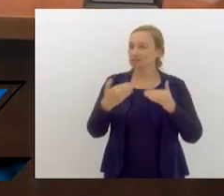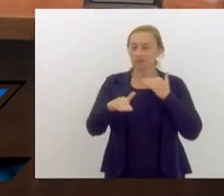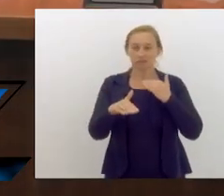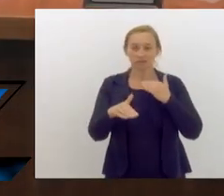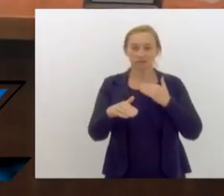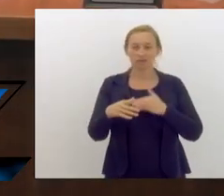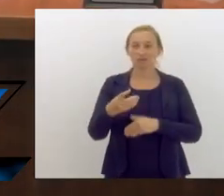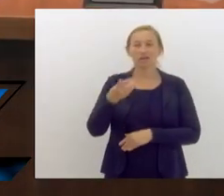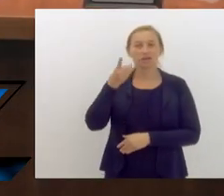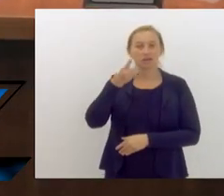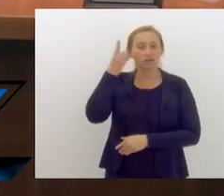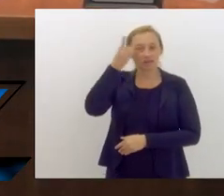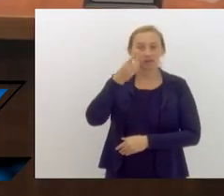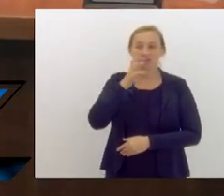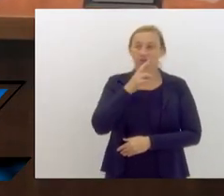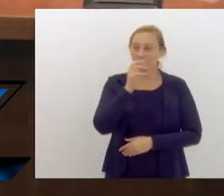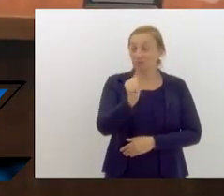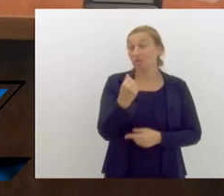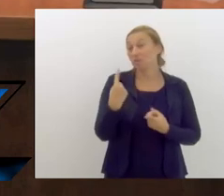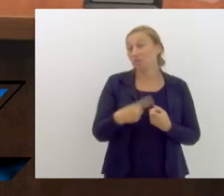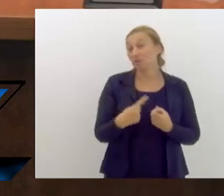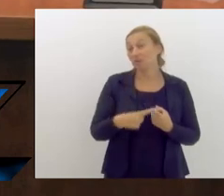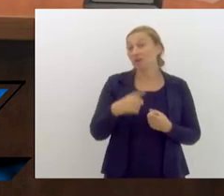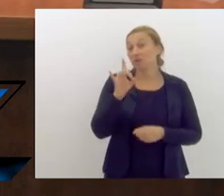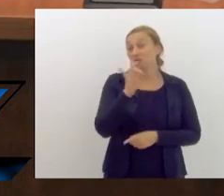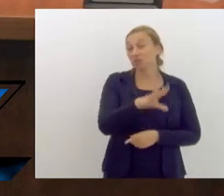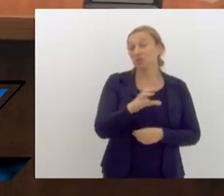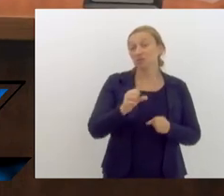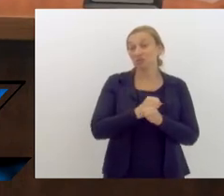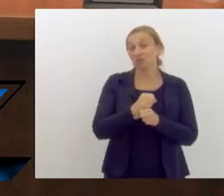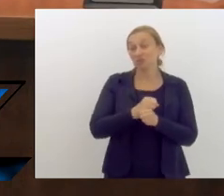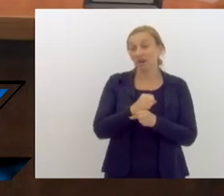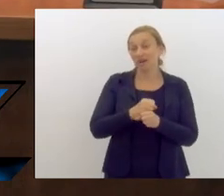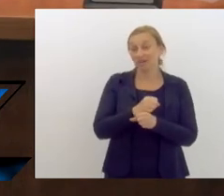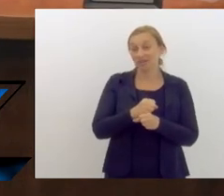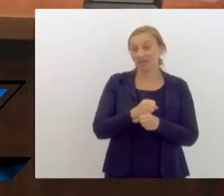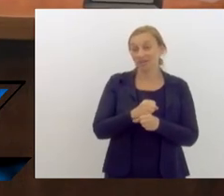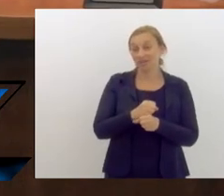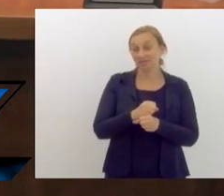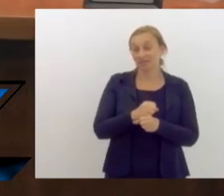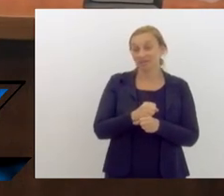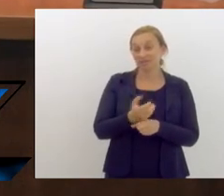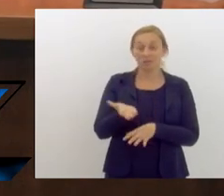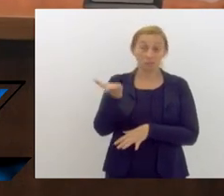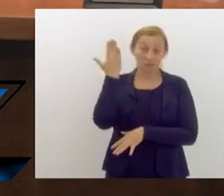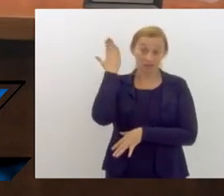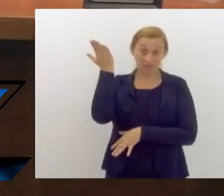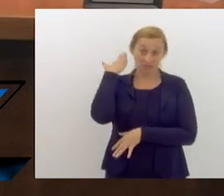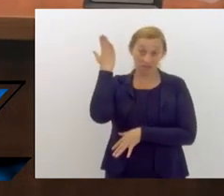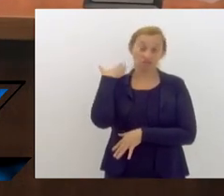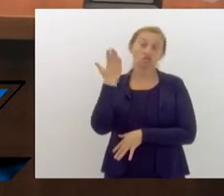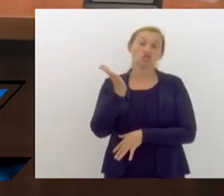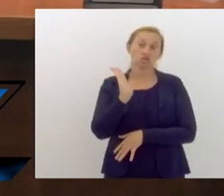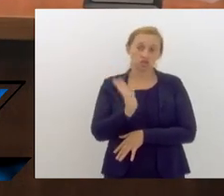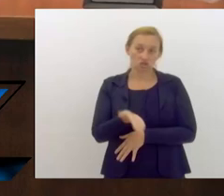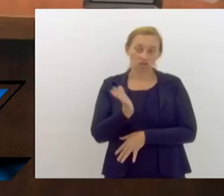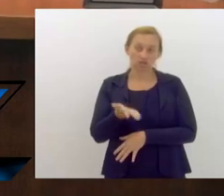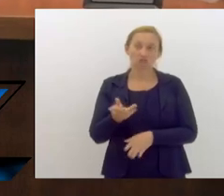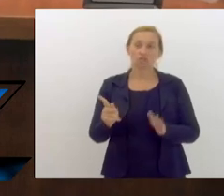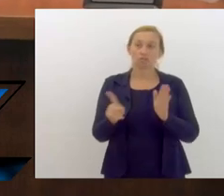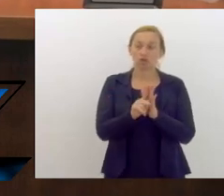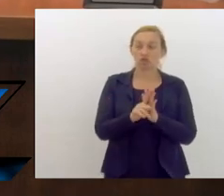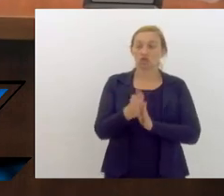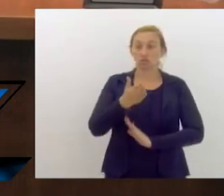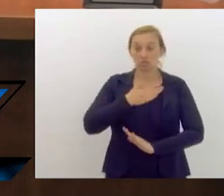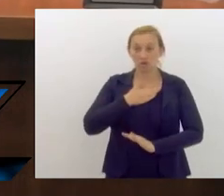Rodrigo Amorim que no último ano da legislatura passada eu já tive projeto meu arquivado